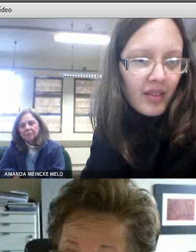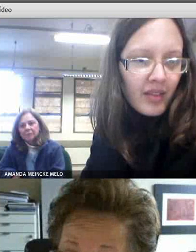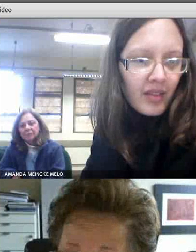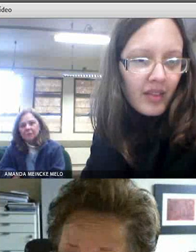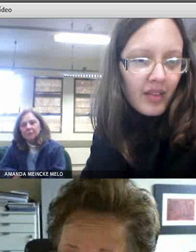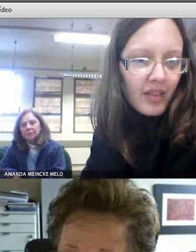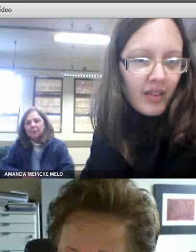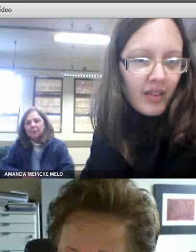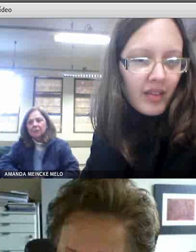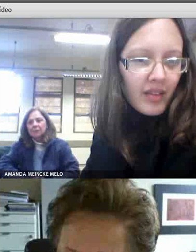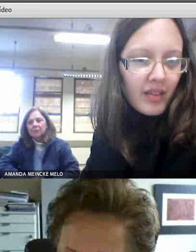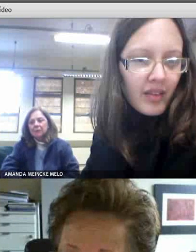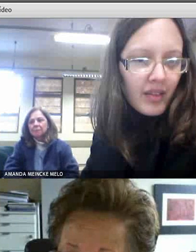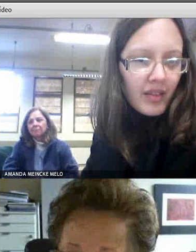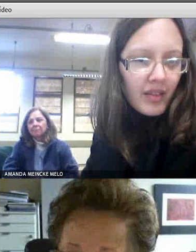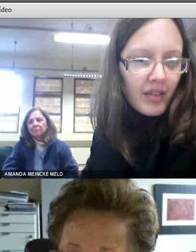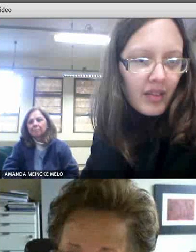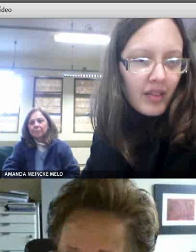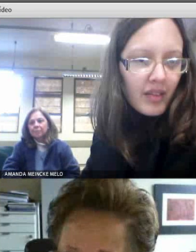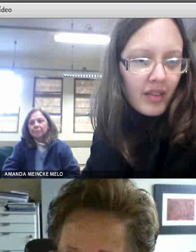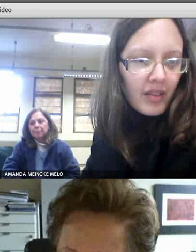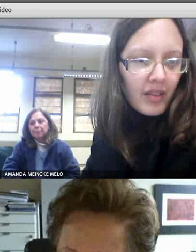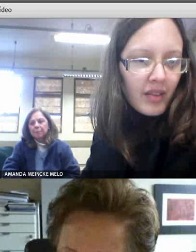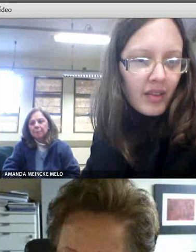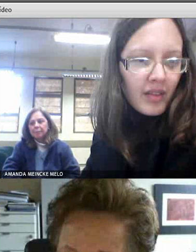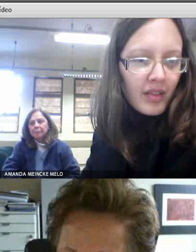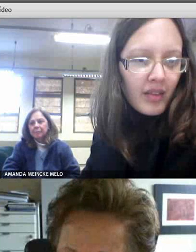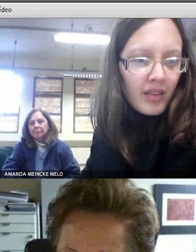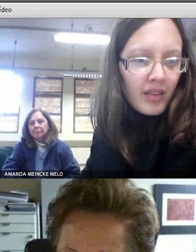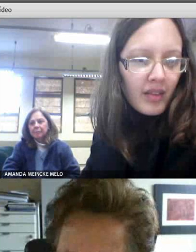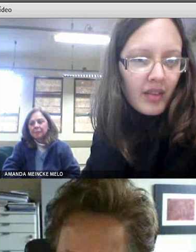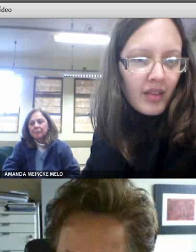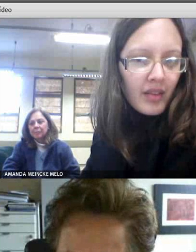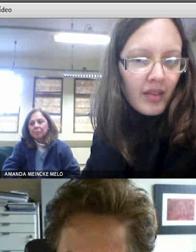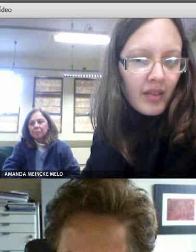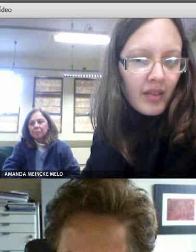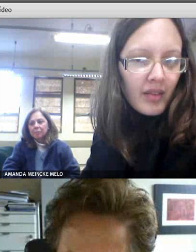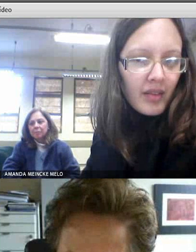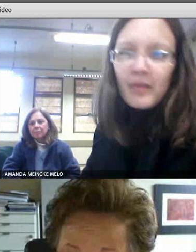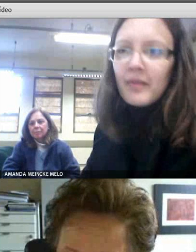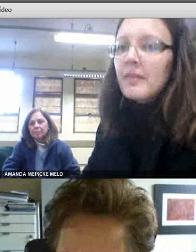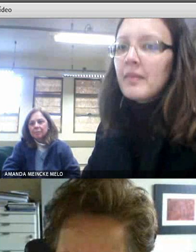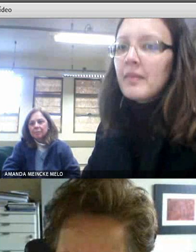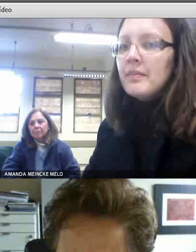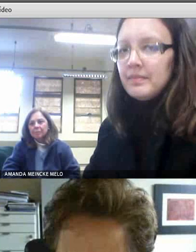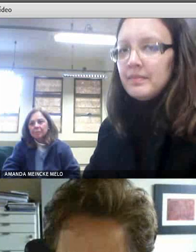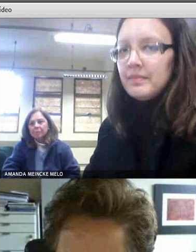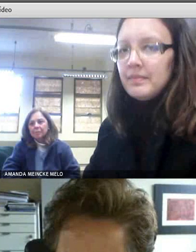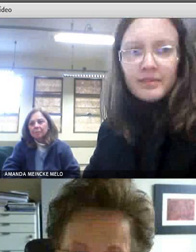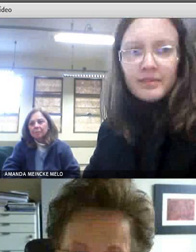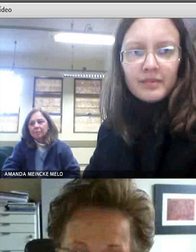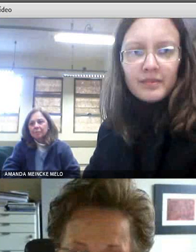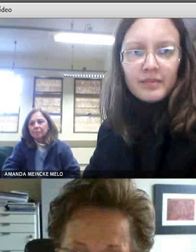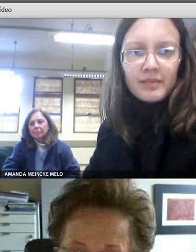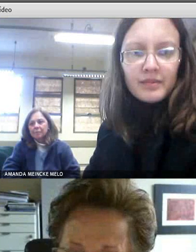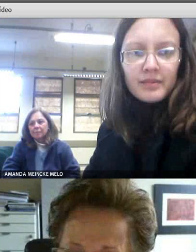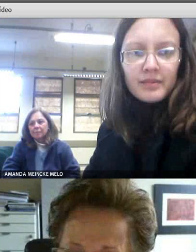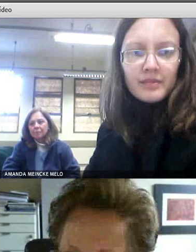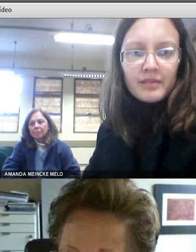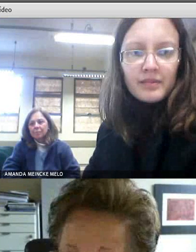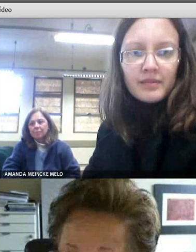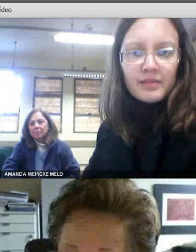ele chegou e disse assim, olha, o carrinho para rolimã dá para fazer um objeto de ensino de física. Então eu